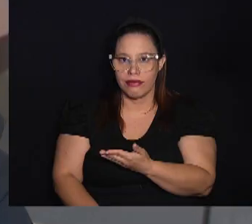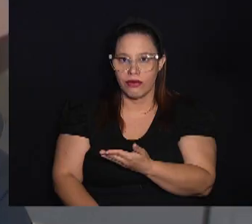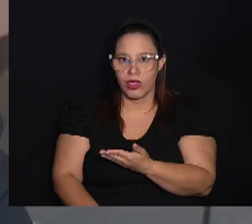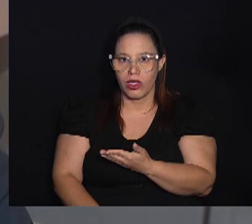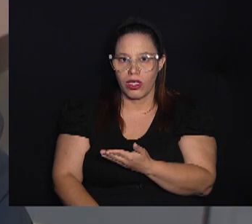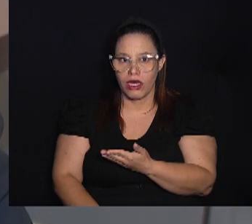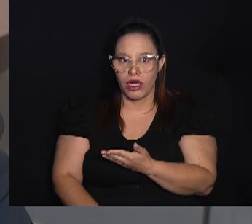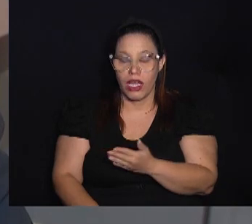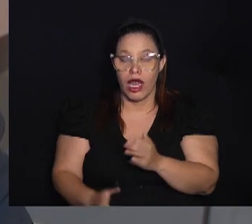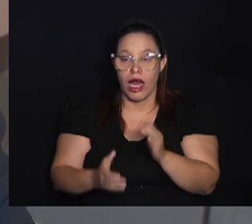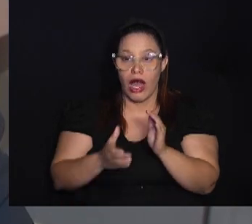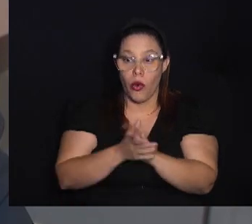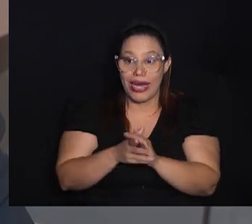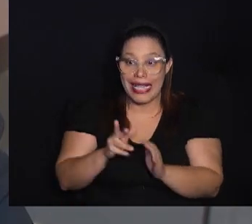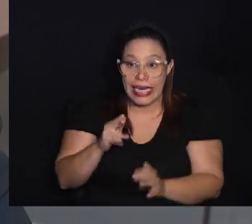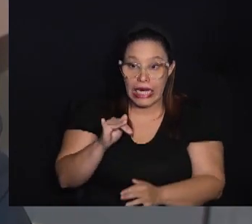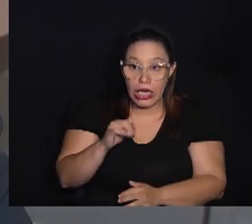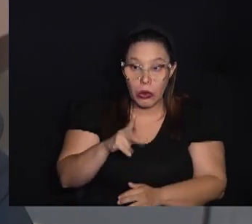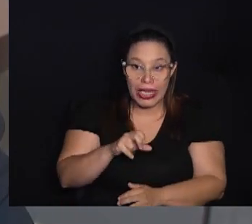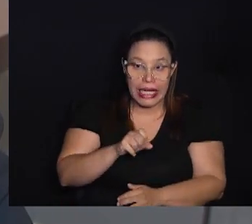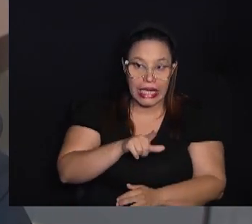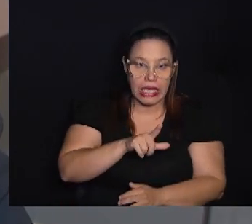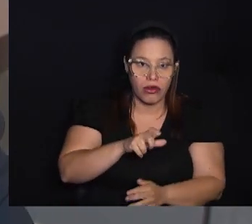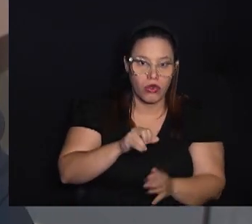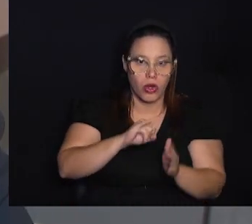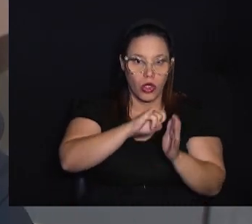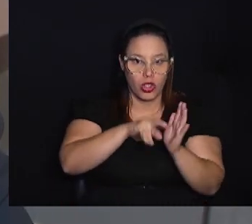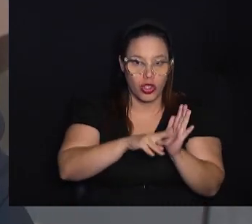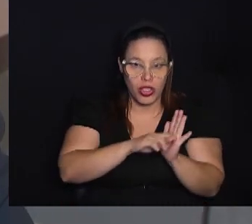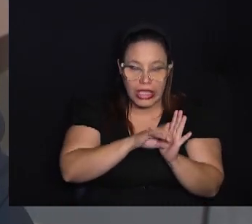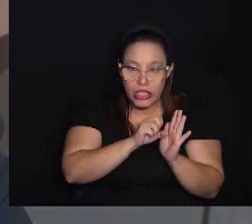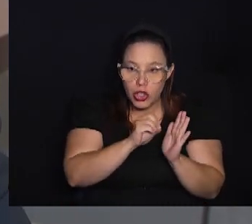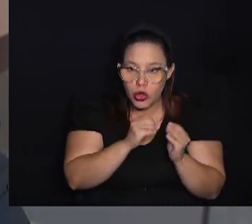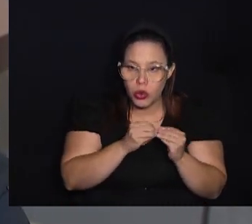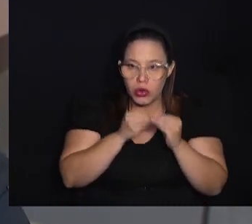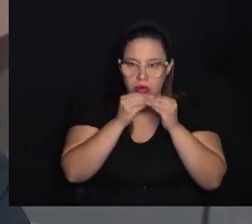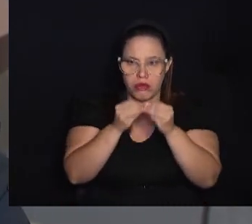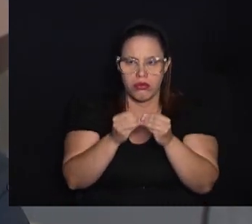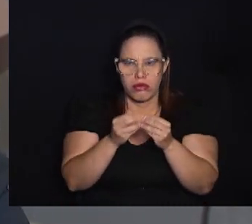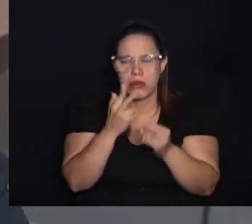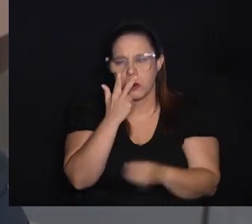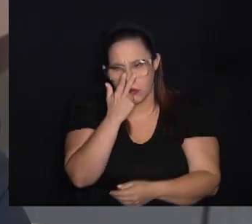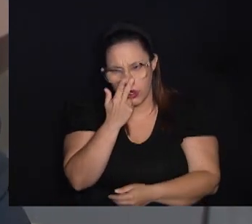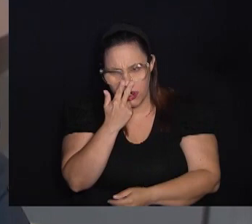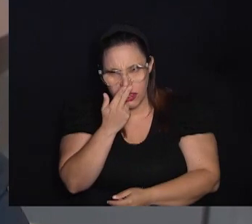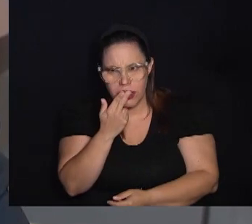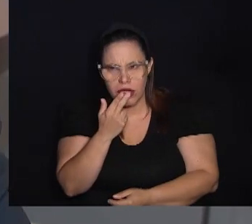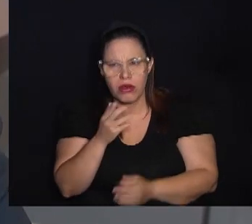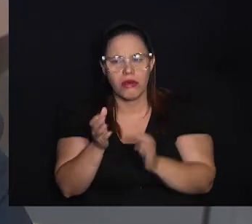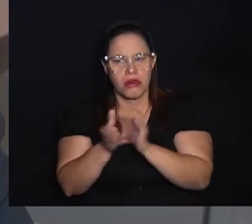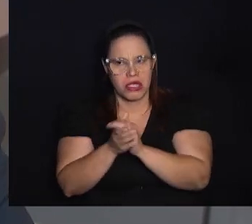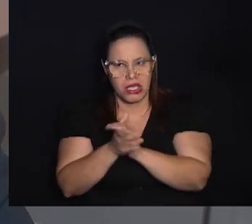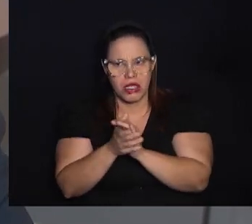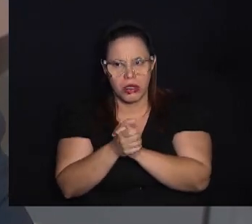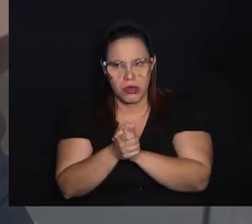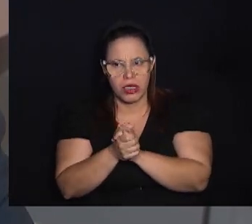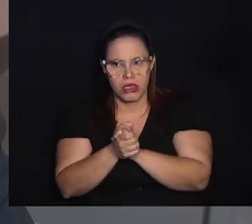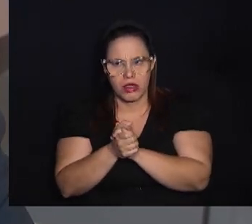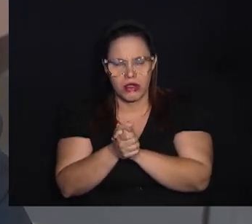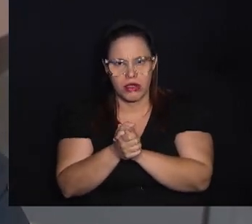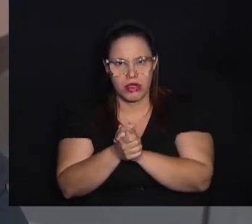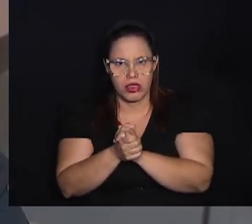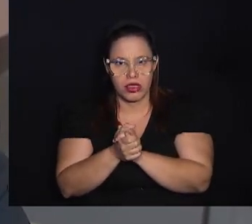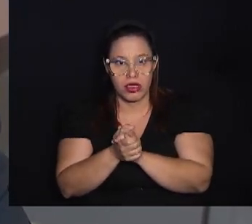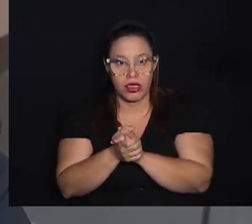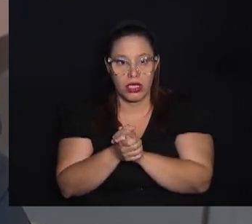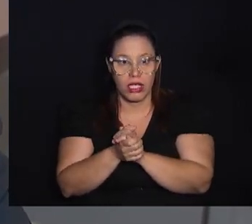A união estável, ela tem efeitos jurídicos, como dissemos, muito próximos e parecidos com o casamento, né? Então,